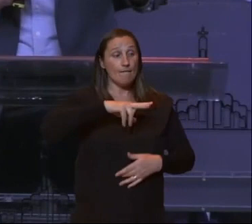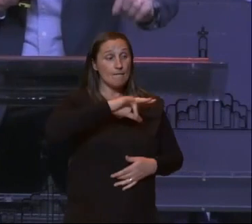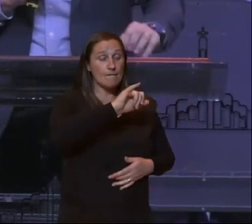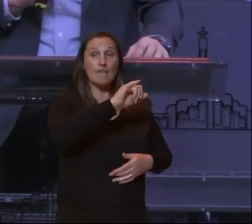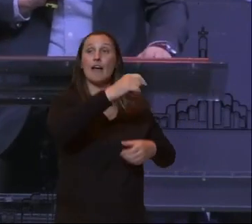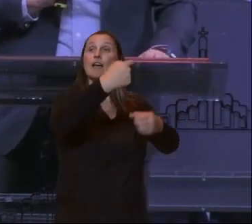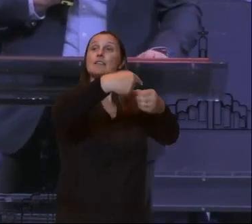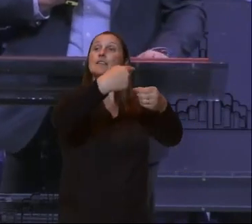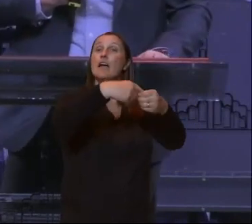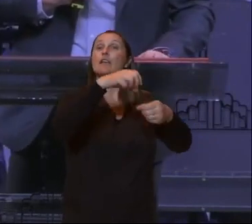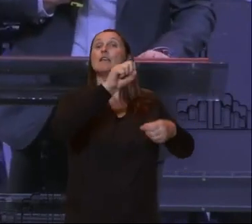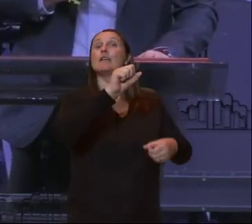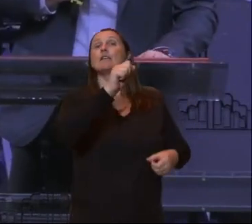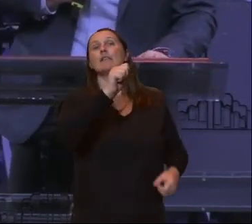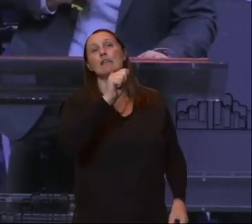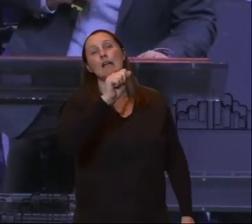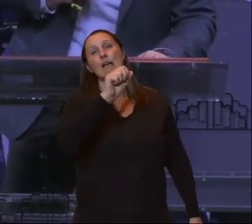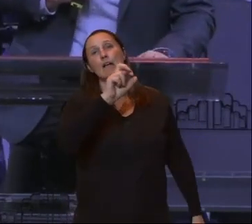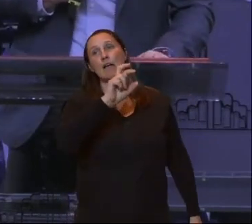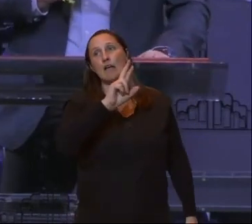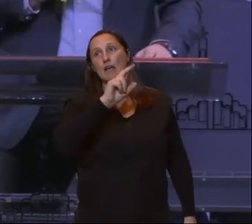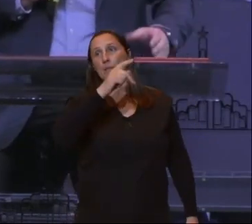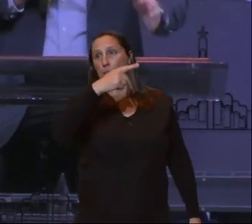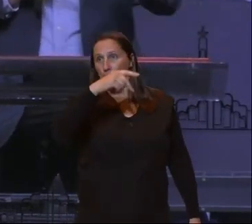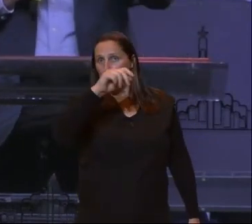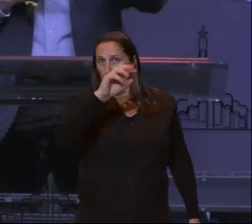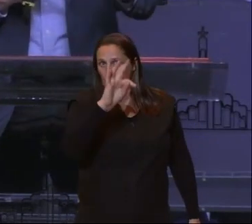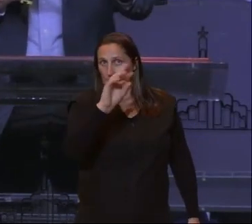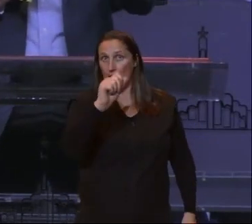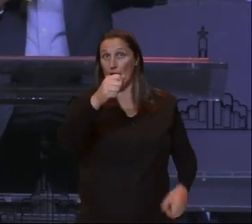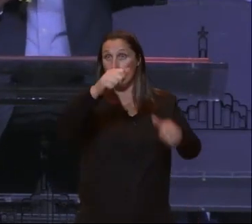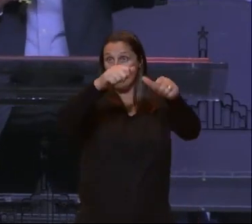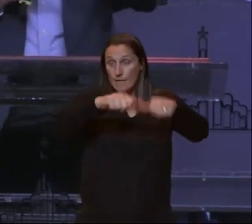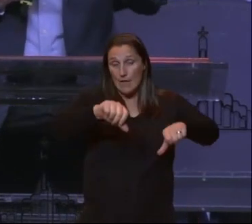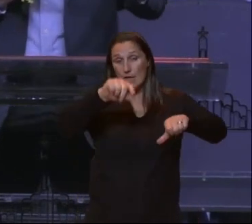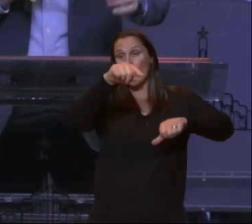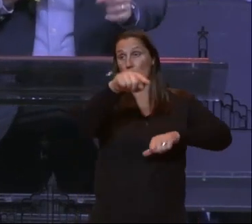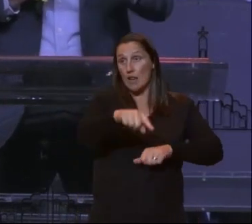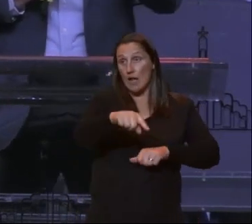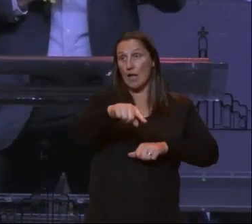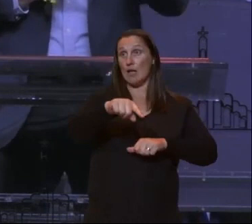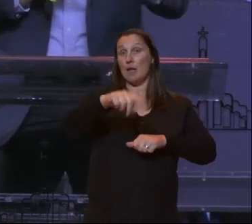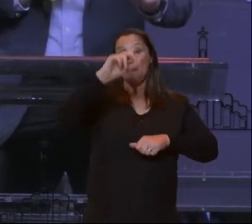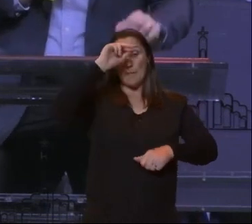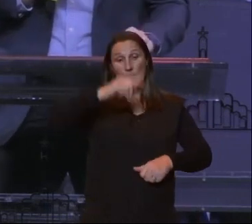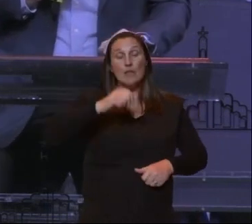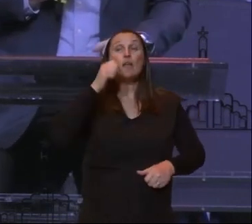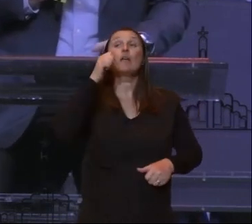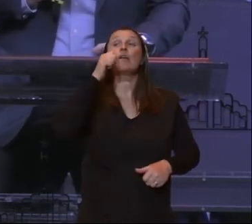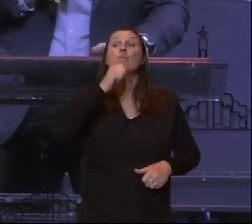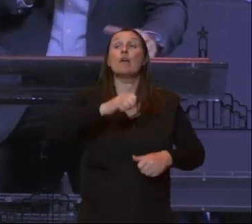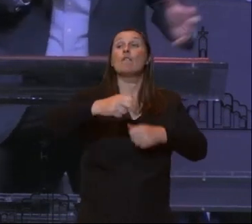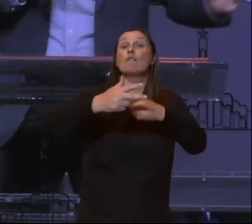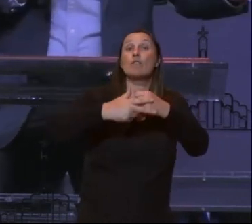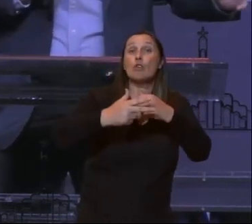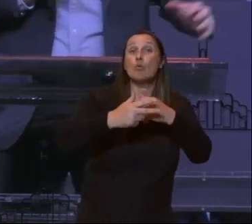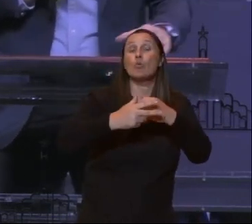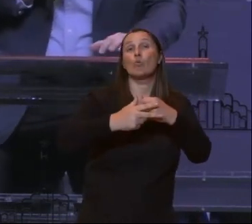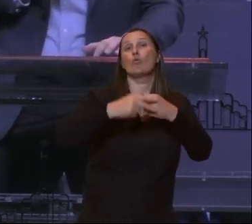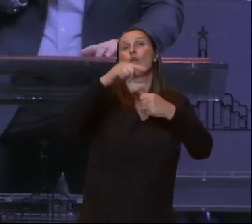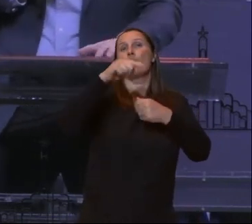cidade de Sarepta de Sidom e fique por lá. Ordenei a uma viúva daquele lugar que lhe